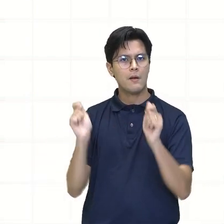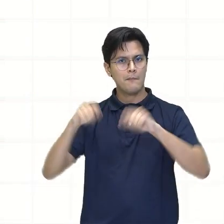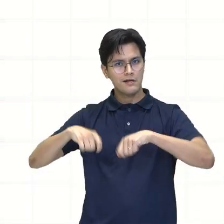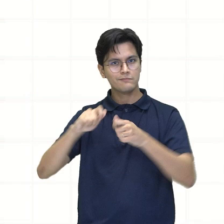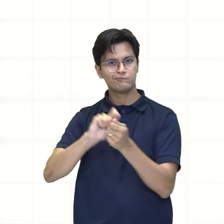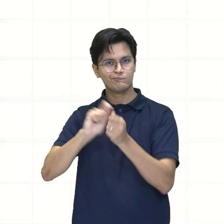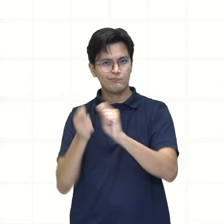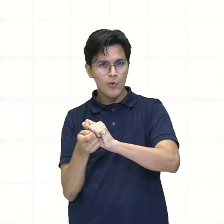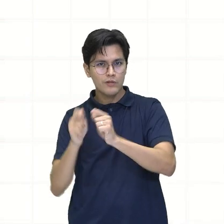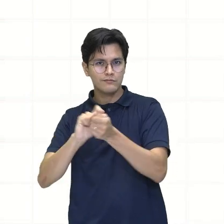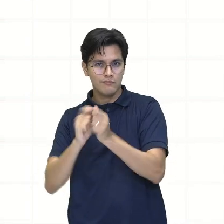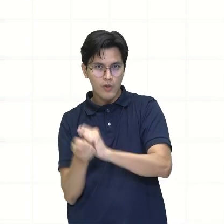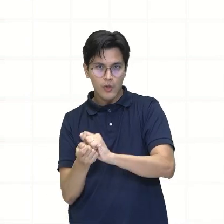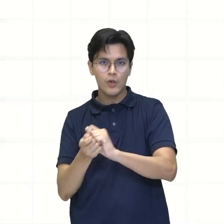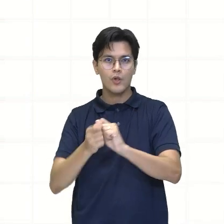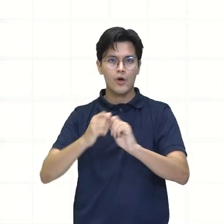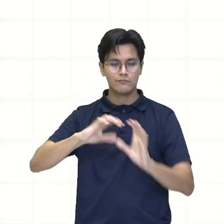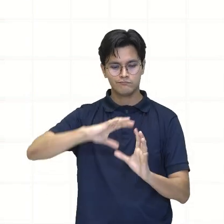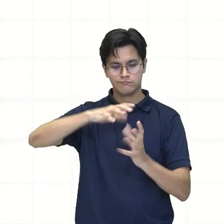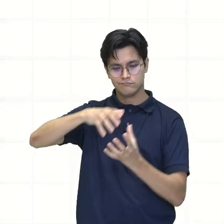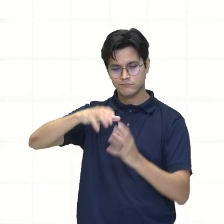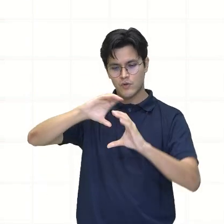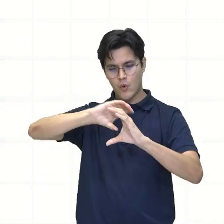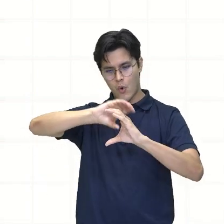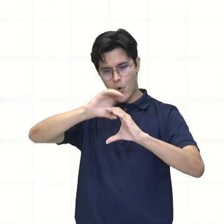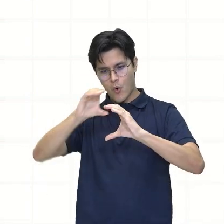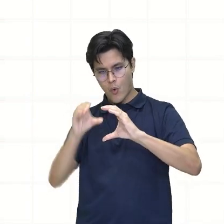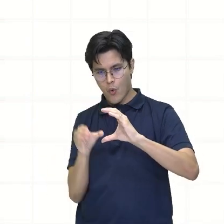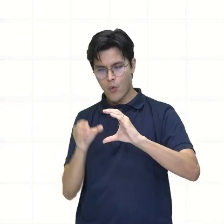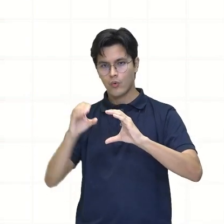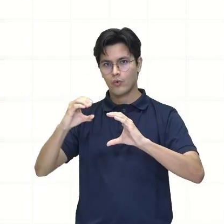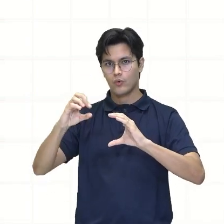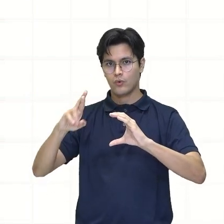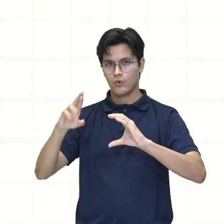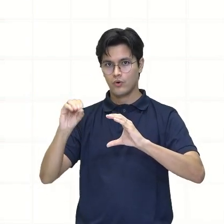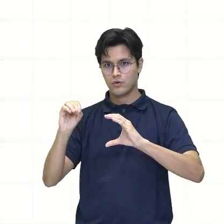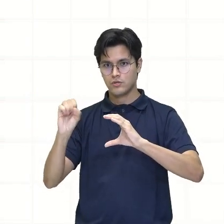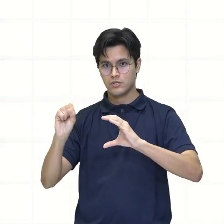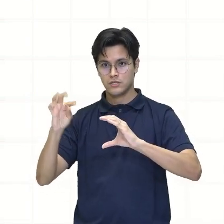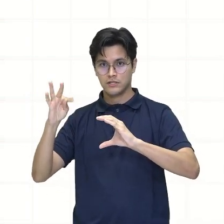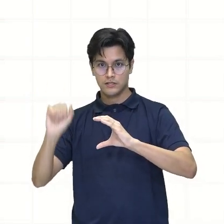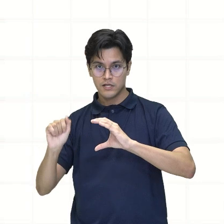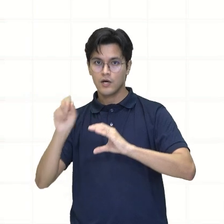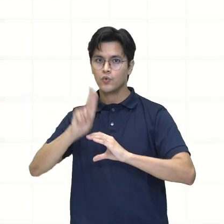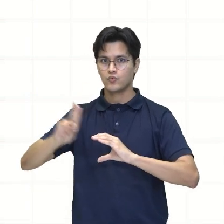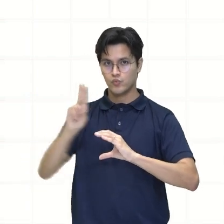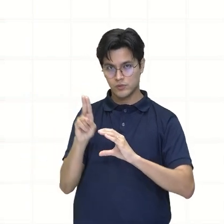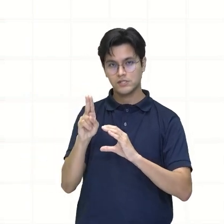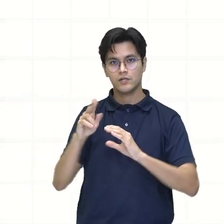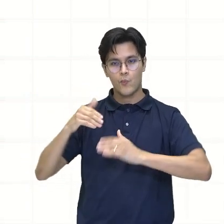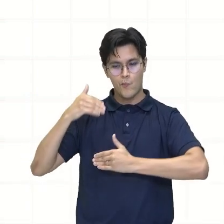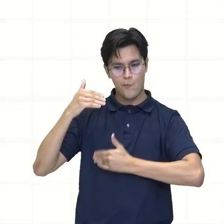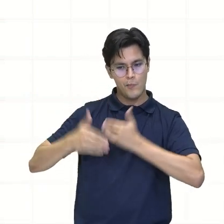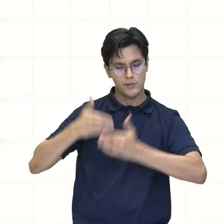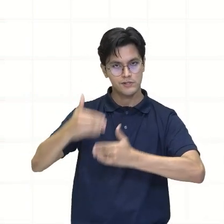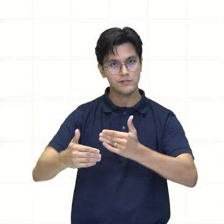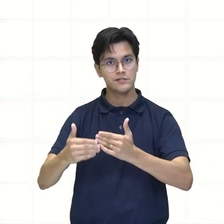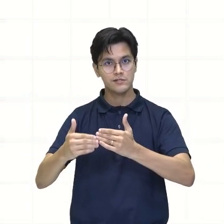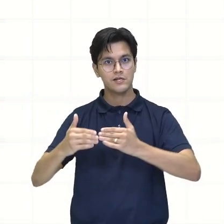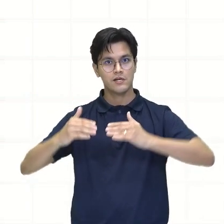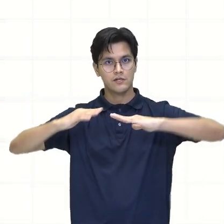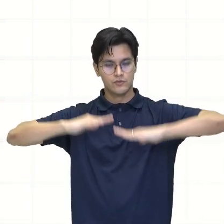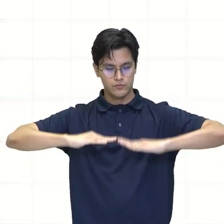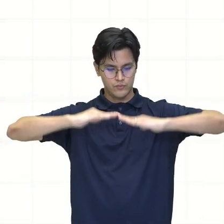ali a crosta terrestre, tá bom? Através de processos o quê? Erosivos. Quais são mesmo